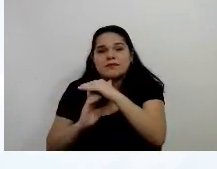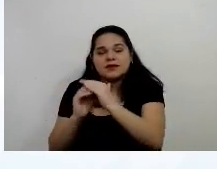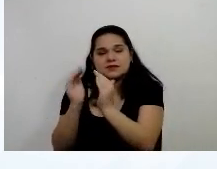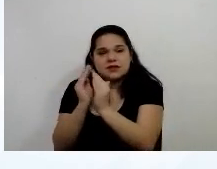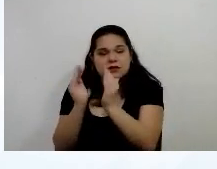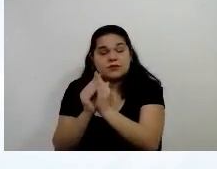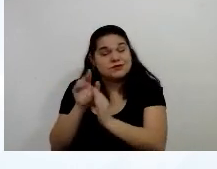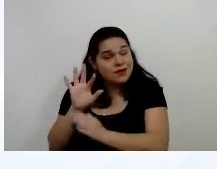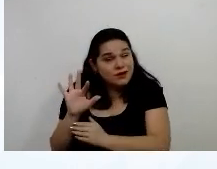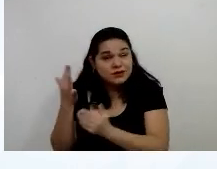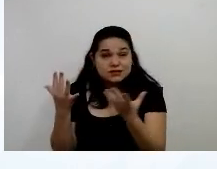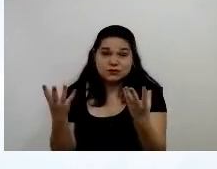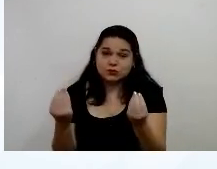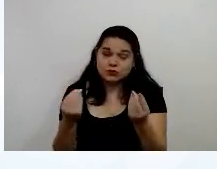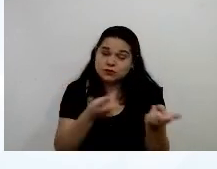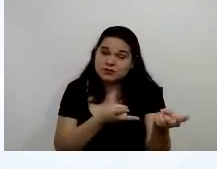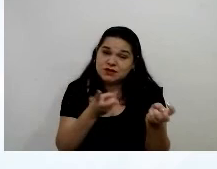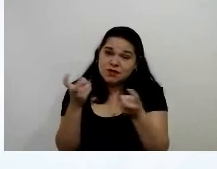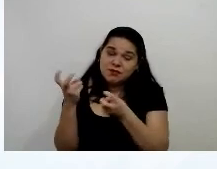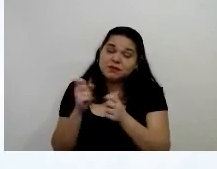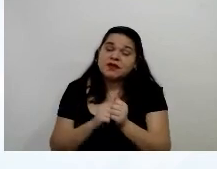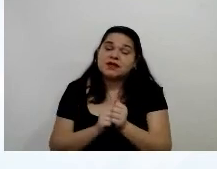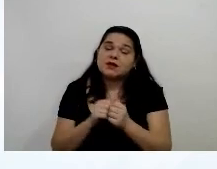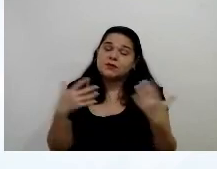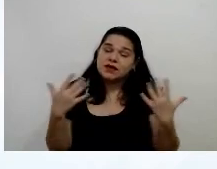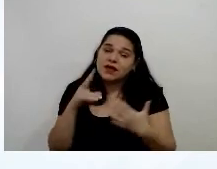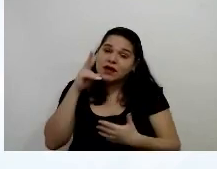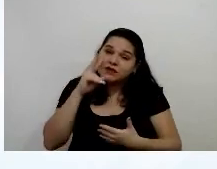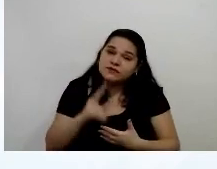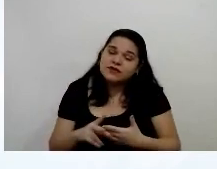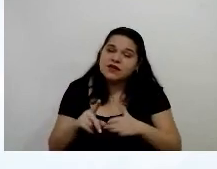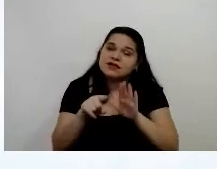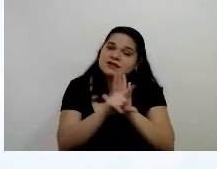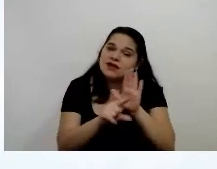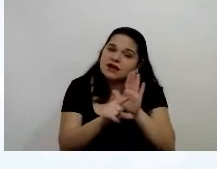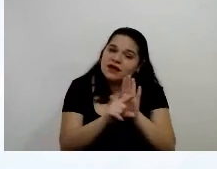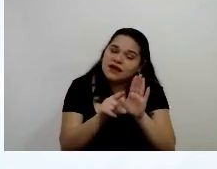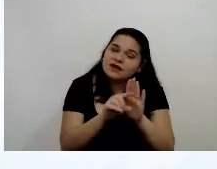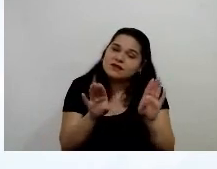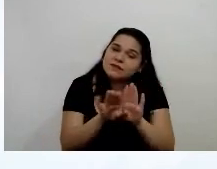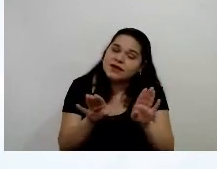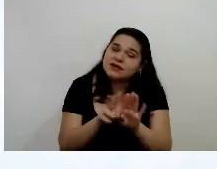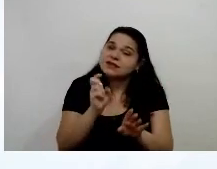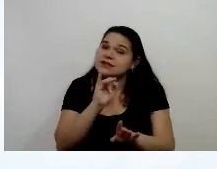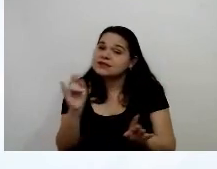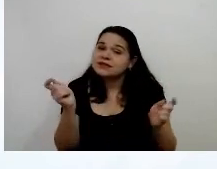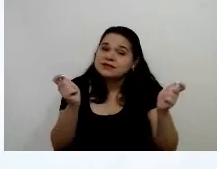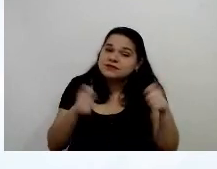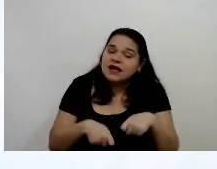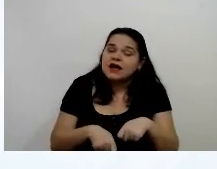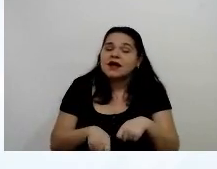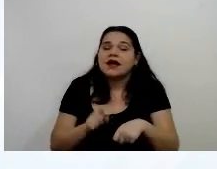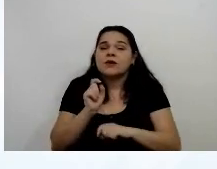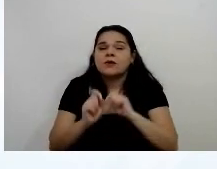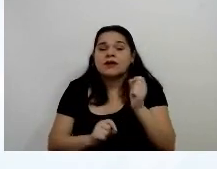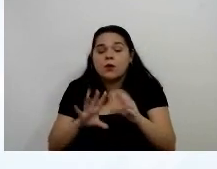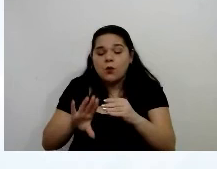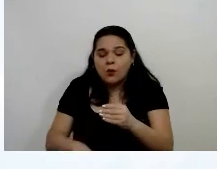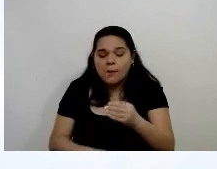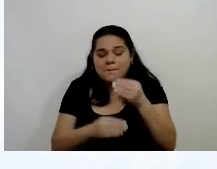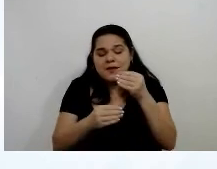complemento nessa lei, para que a gente também coloque como um